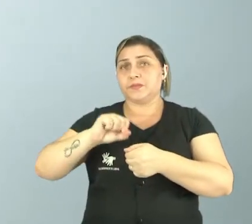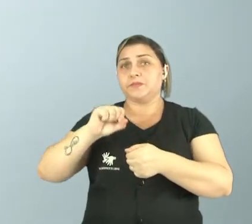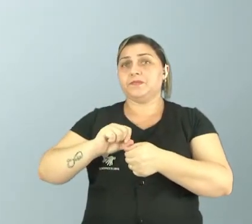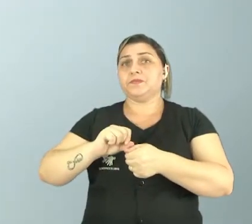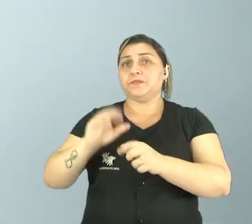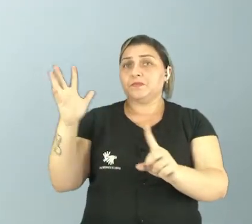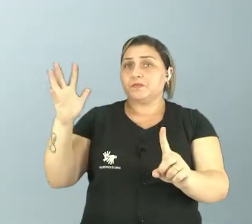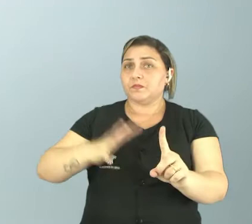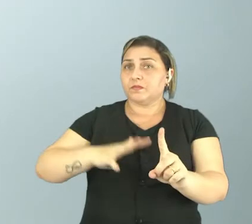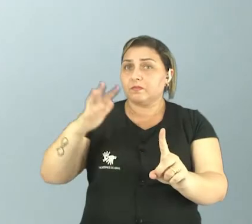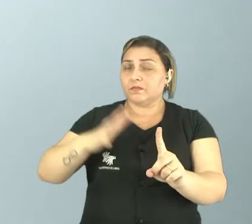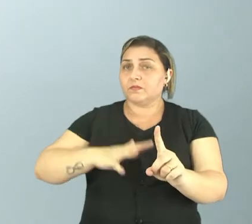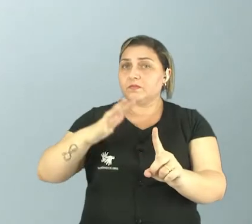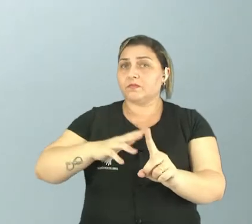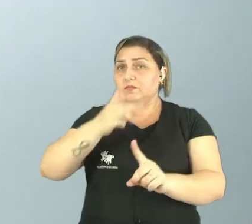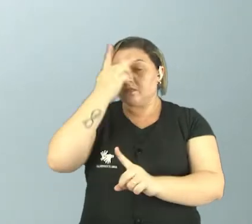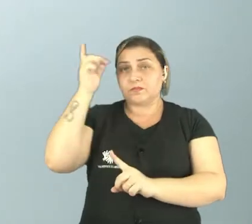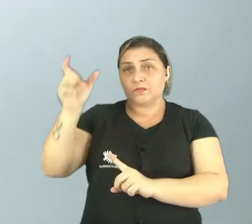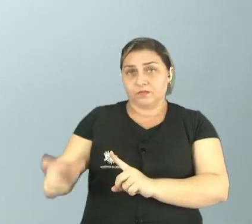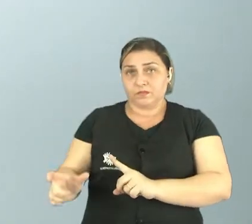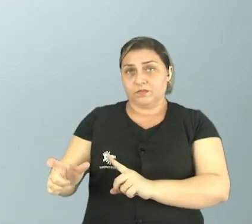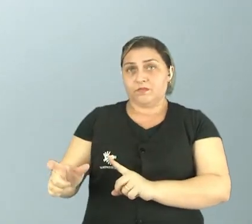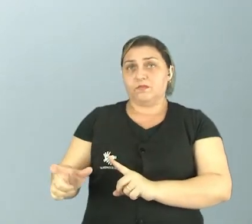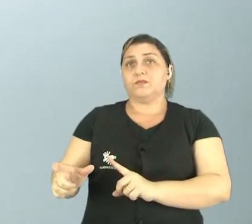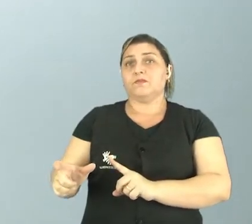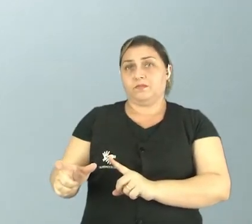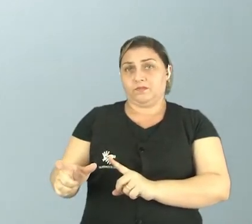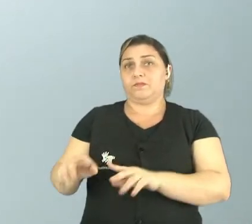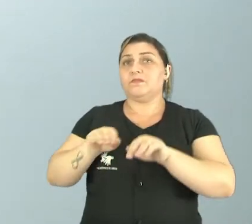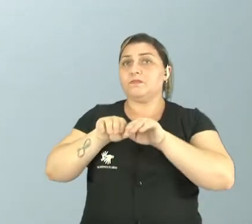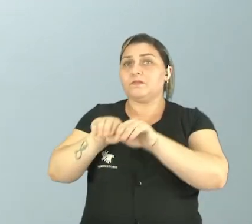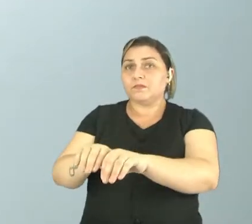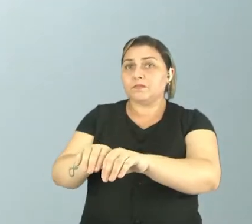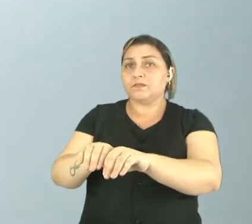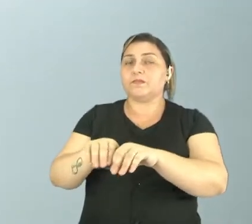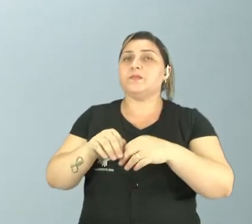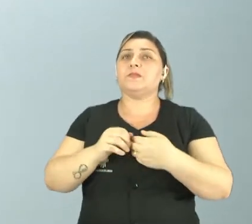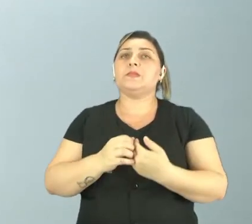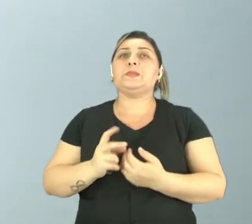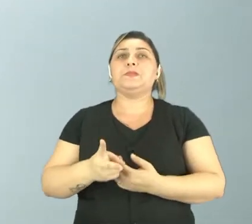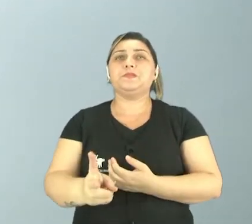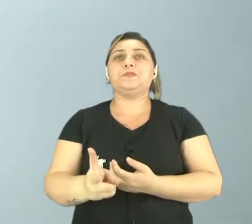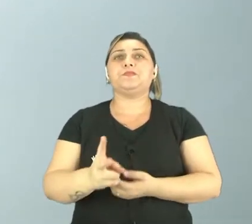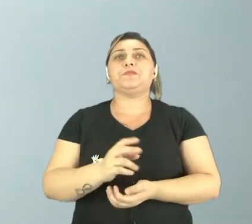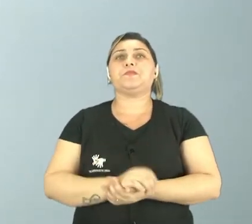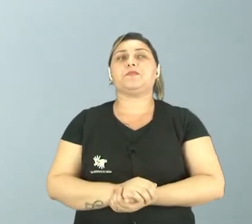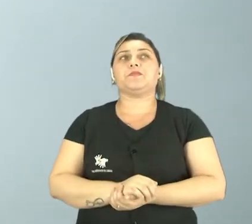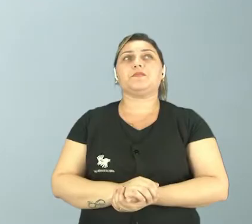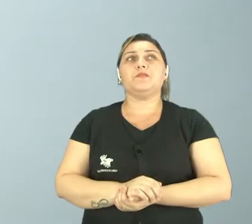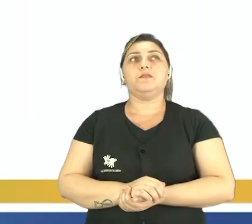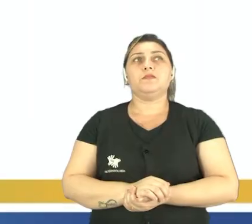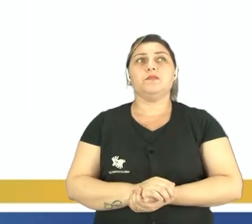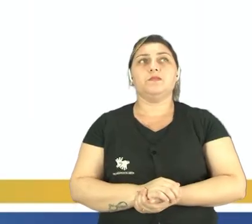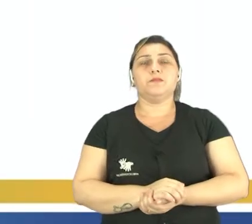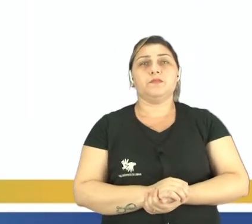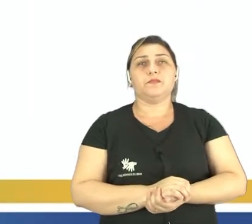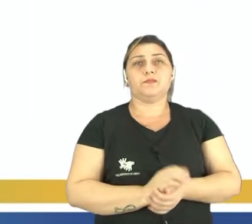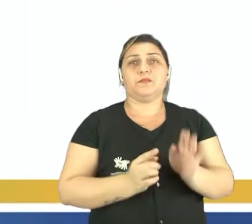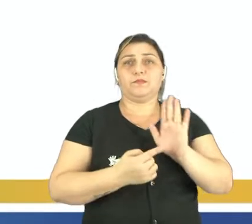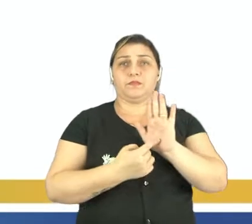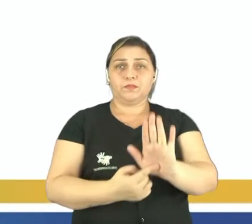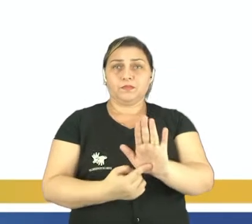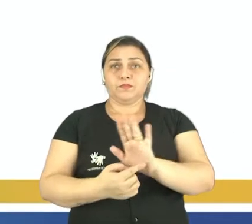a influenciar essa pessoa pela qual a gente se dirige, tá bom? Vamos continuar lá. Essa carta que eu mostrei para vocês